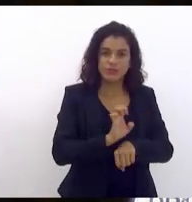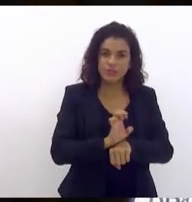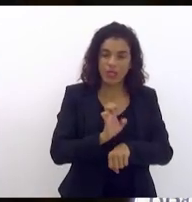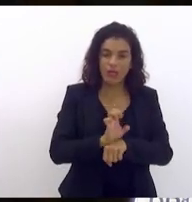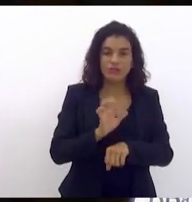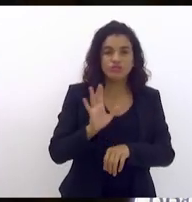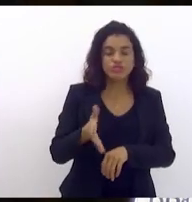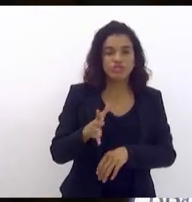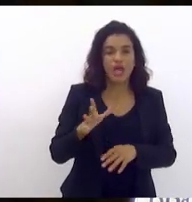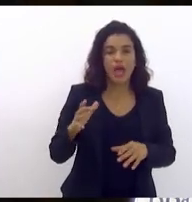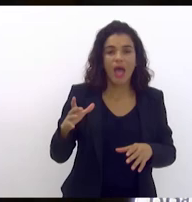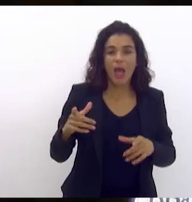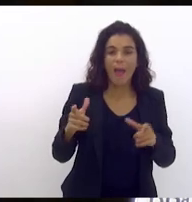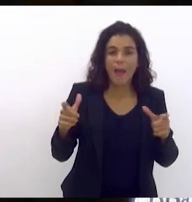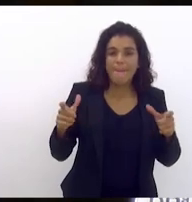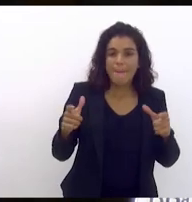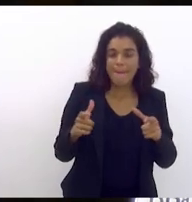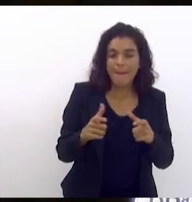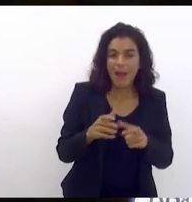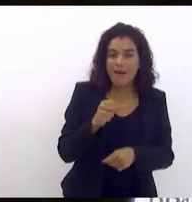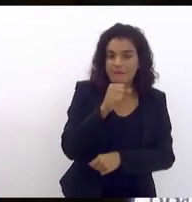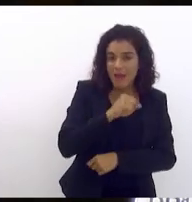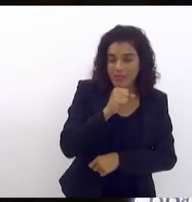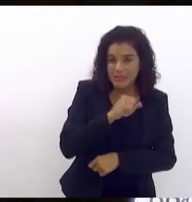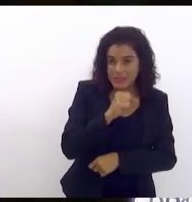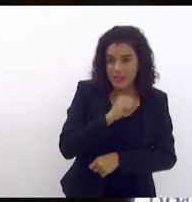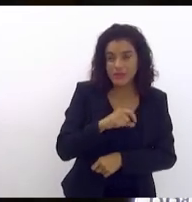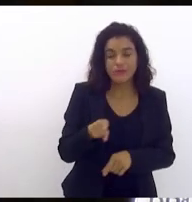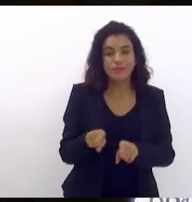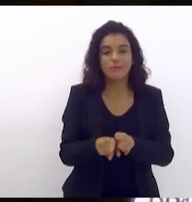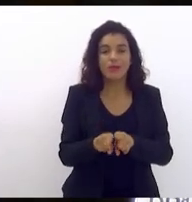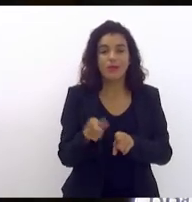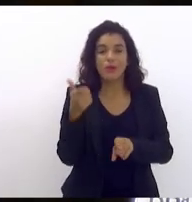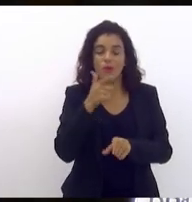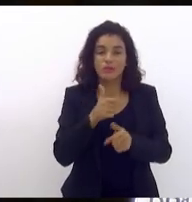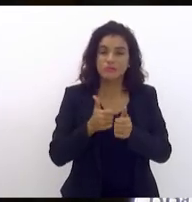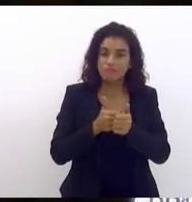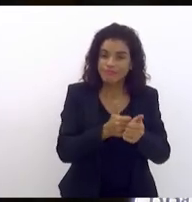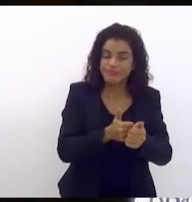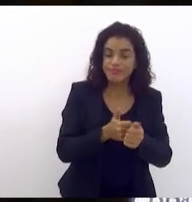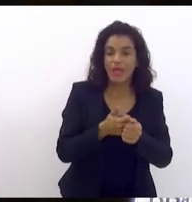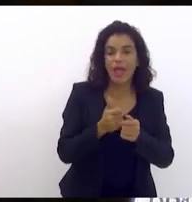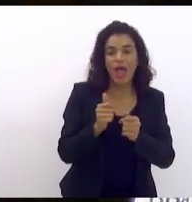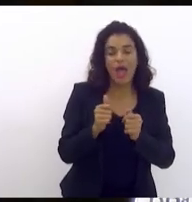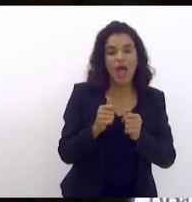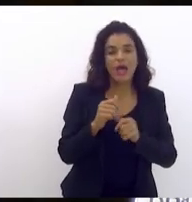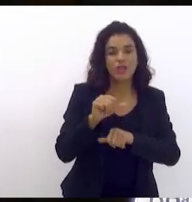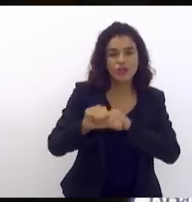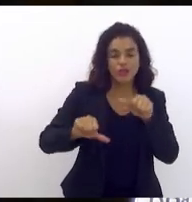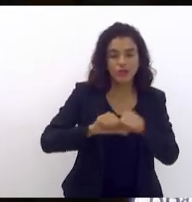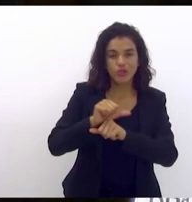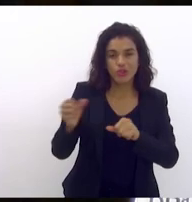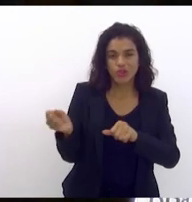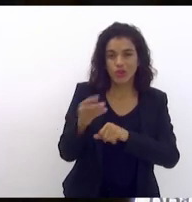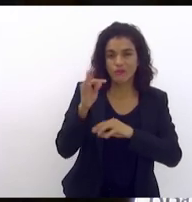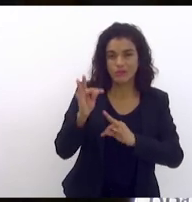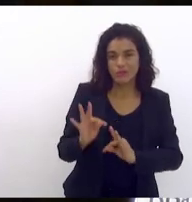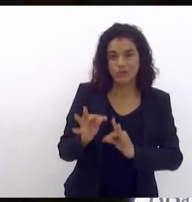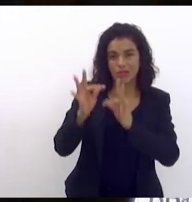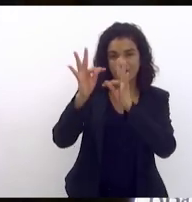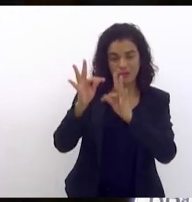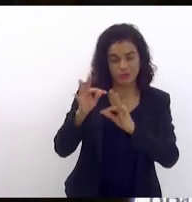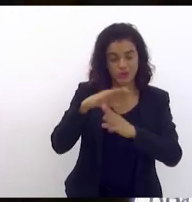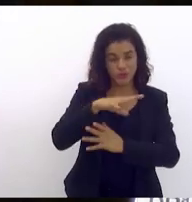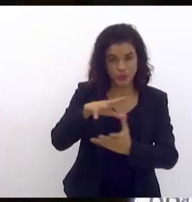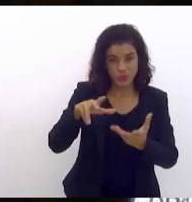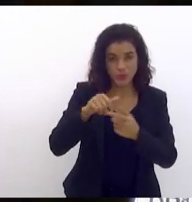envelhecendo cada vez mais rápido e o pior que não consegue consu acompanhar as tendências tecnológicas de um mundo cada vez mais globalizado e